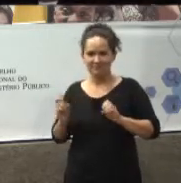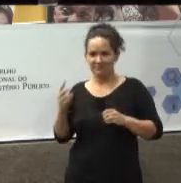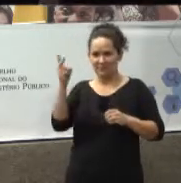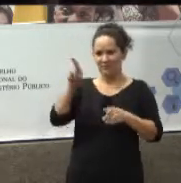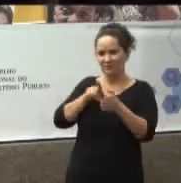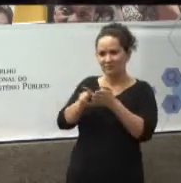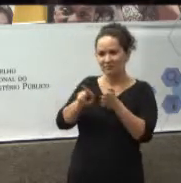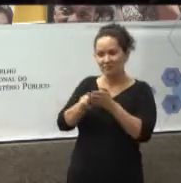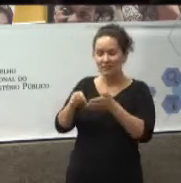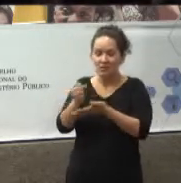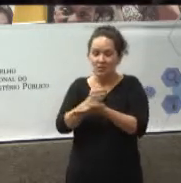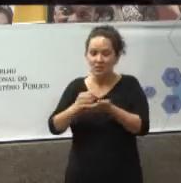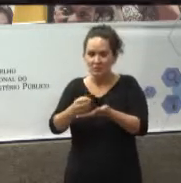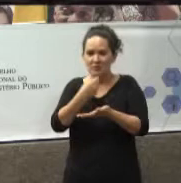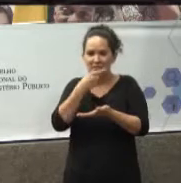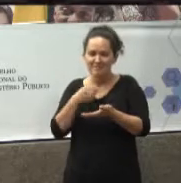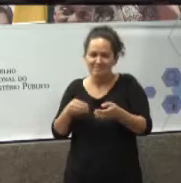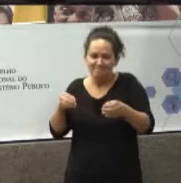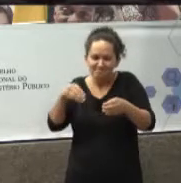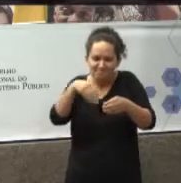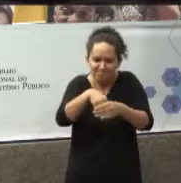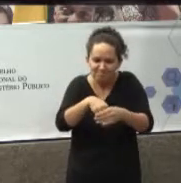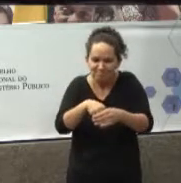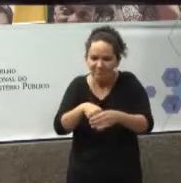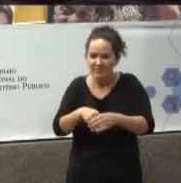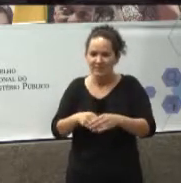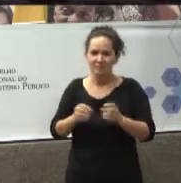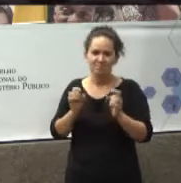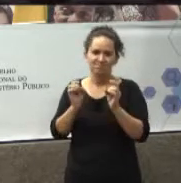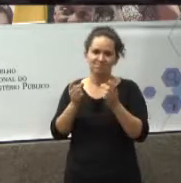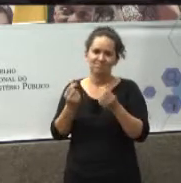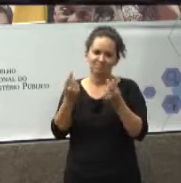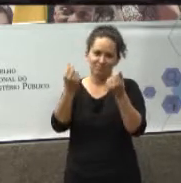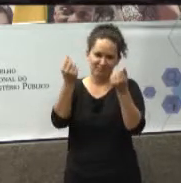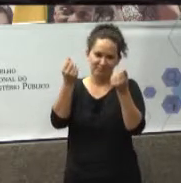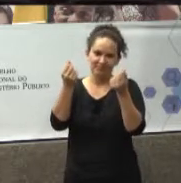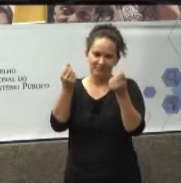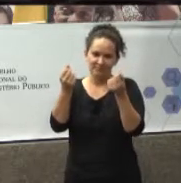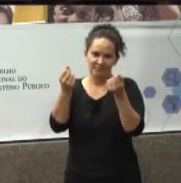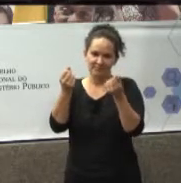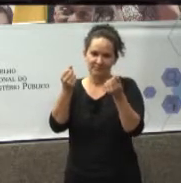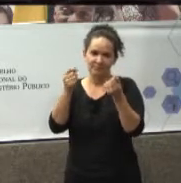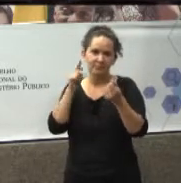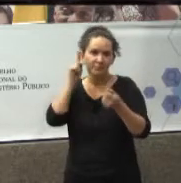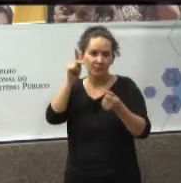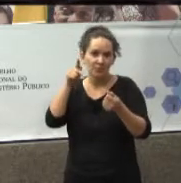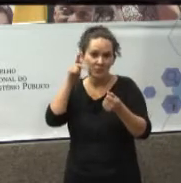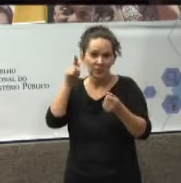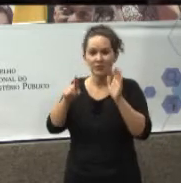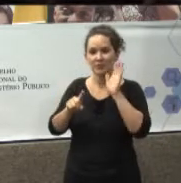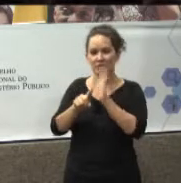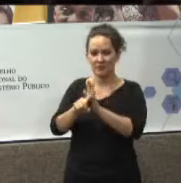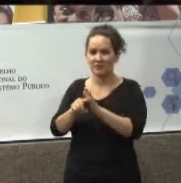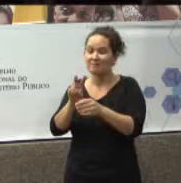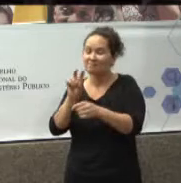farmacêutica está envolvido como principal patrocínio dura e temos também políticas de prevenção